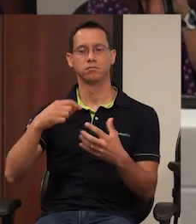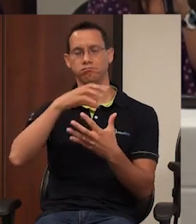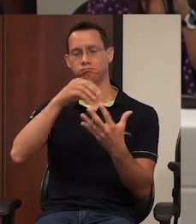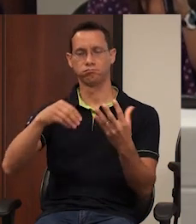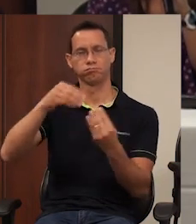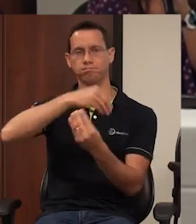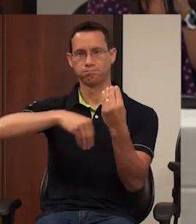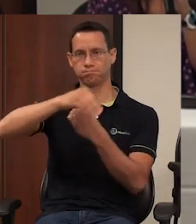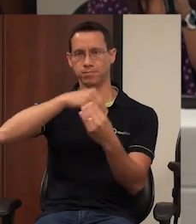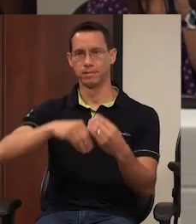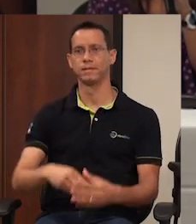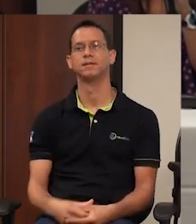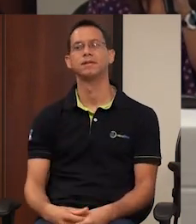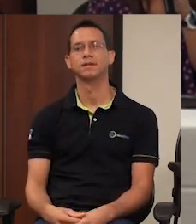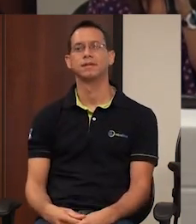multidisciplinar.